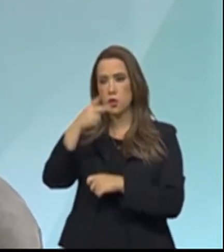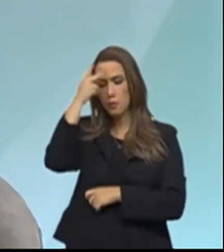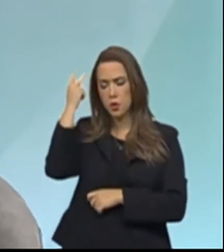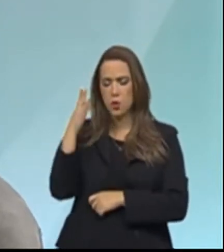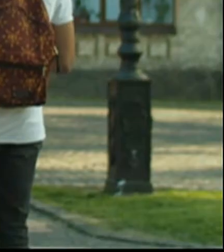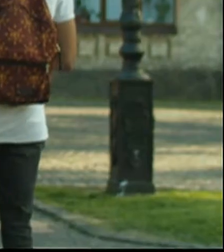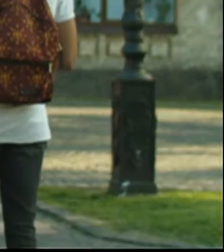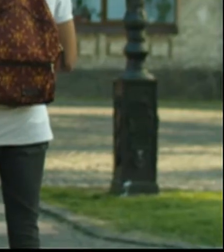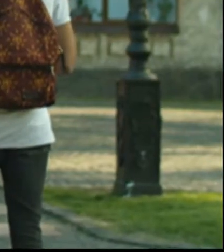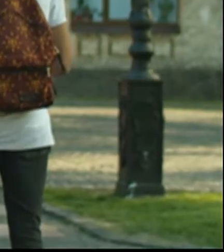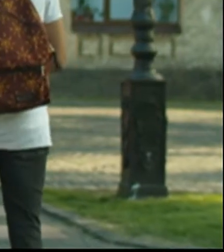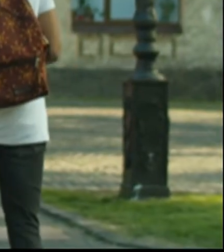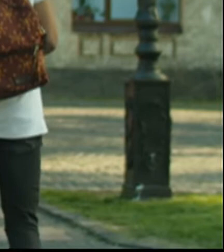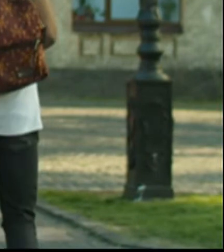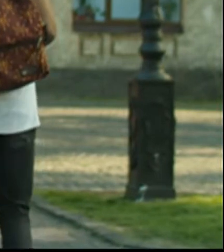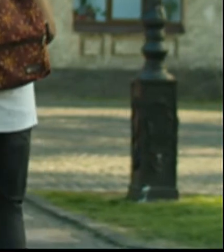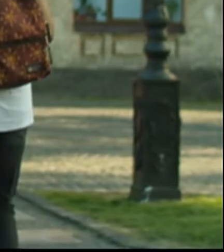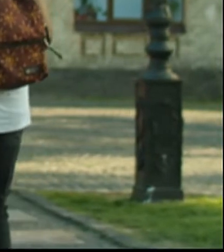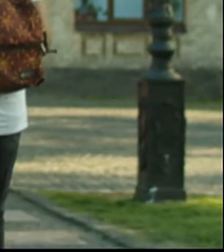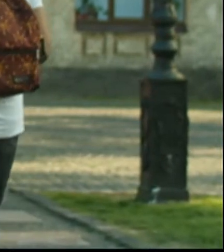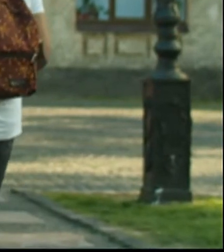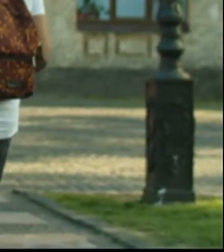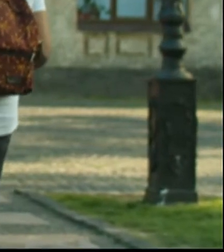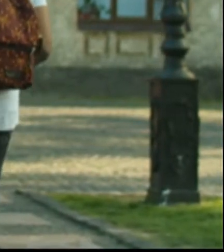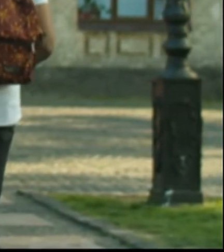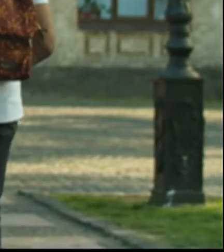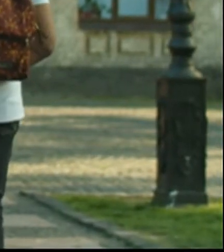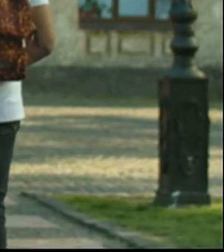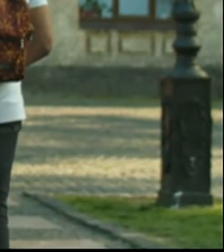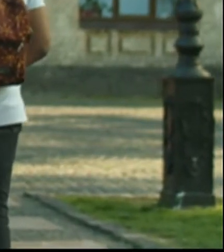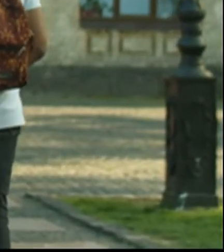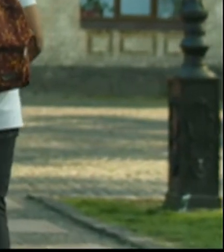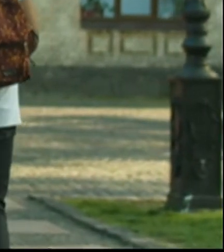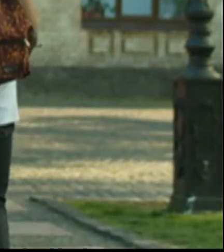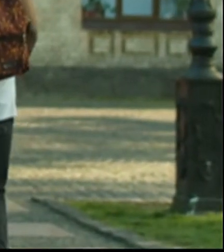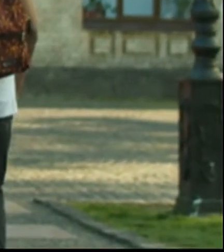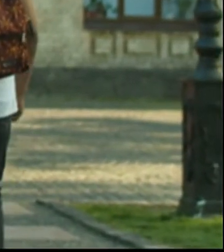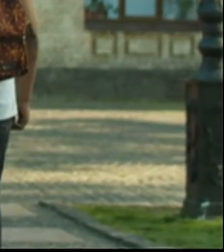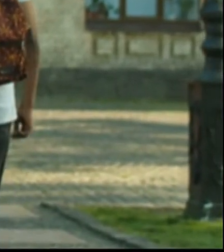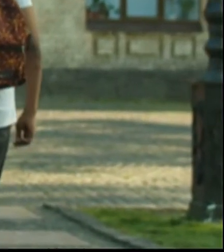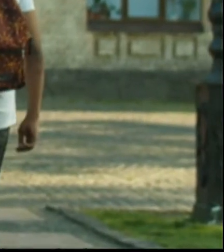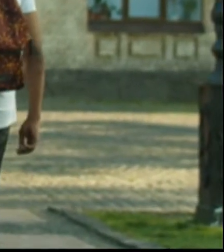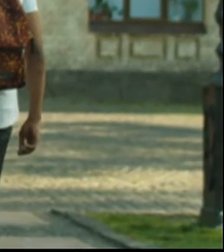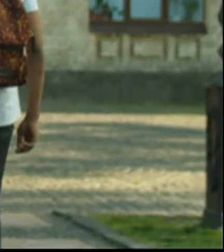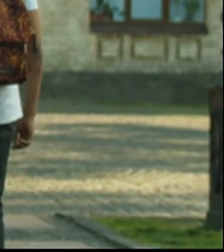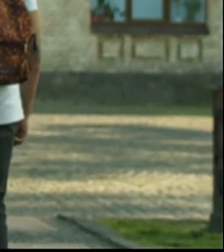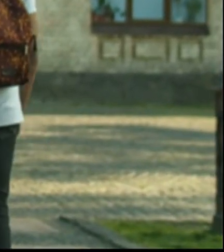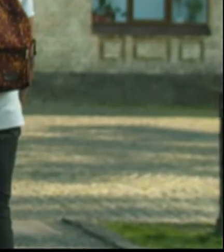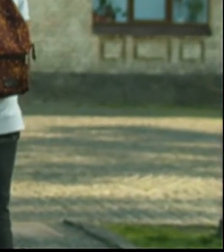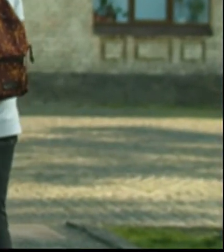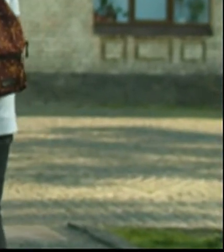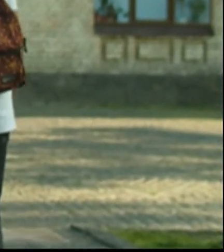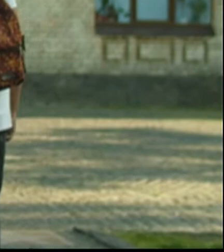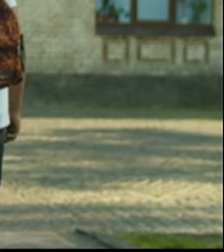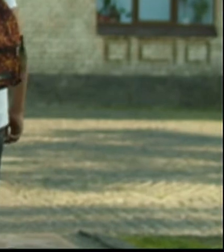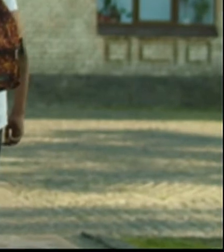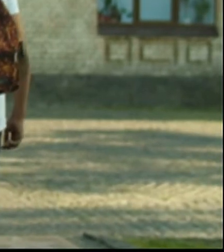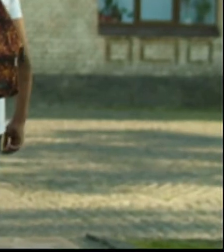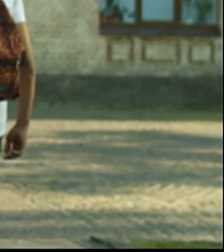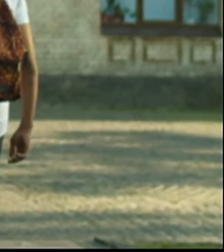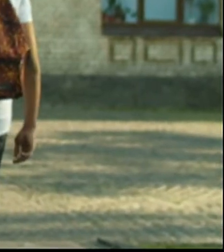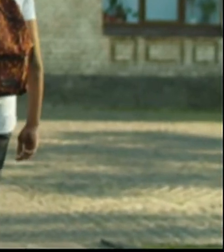Federal isso já vem ocorrendo em relação ao fiéis que financia cursos de nível superior em